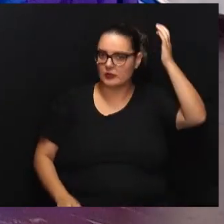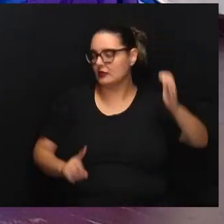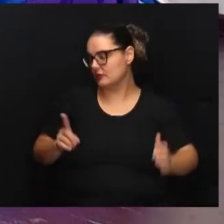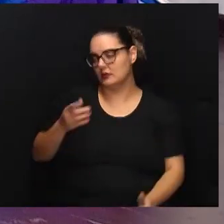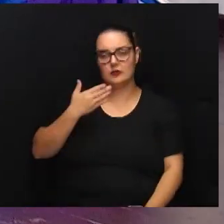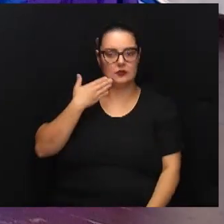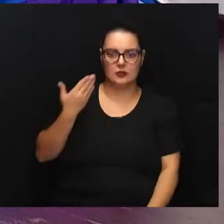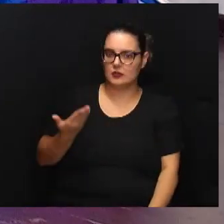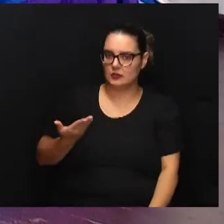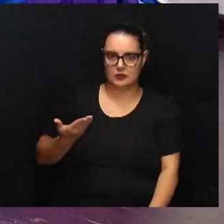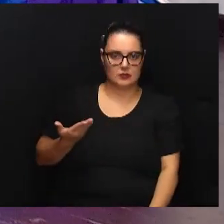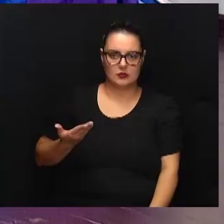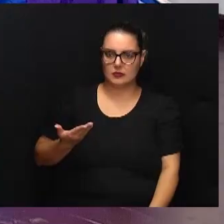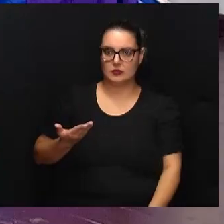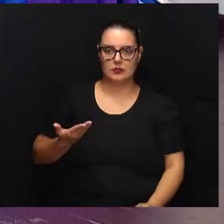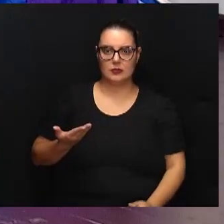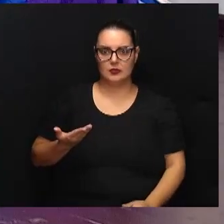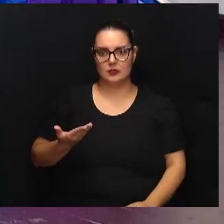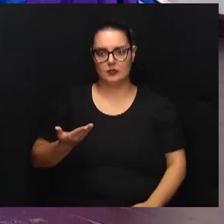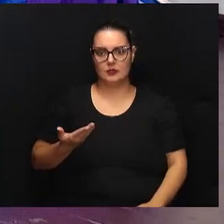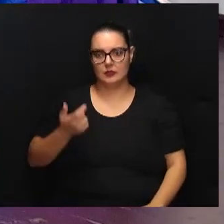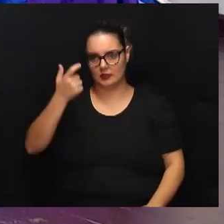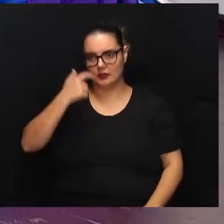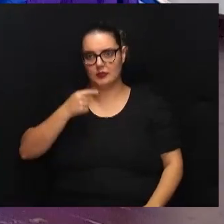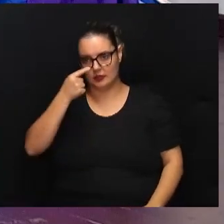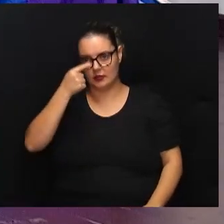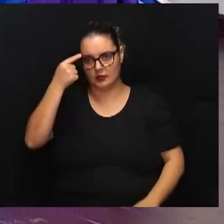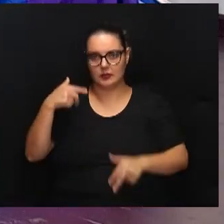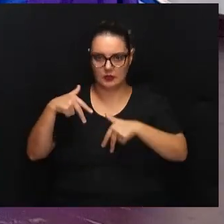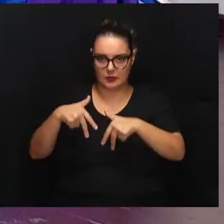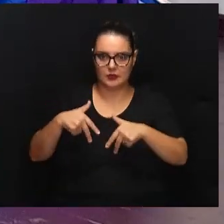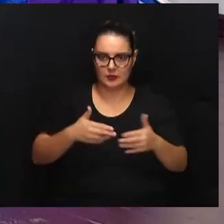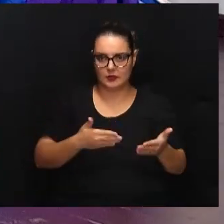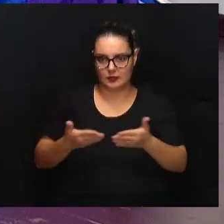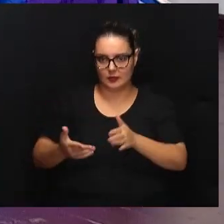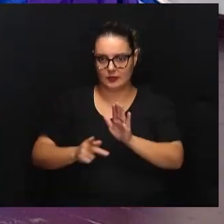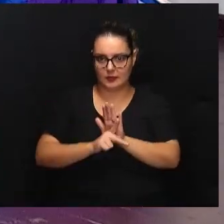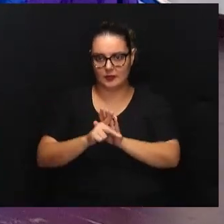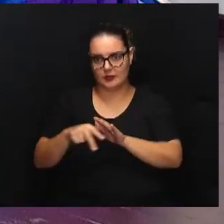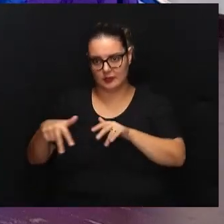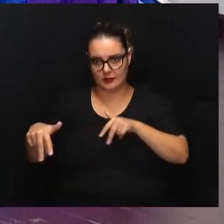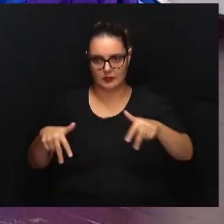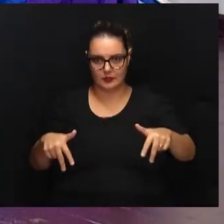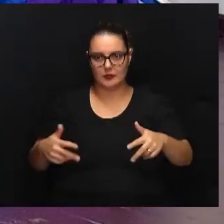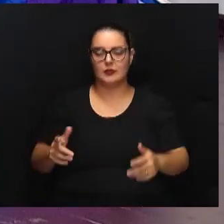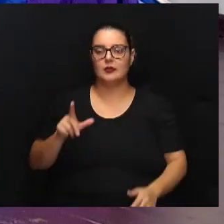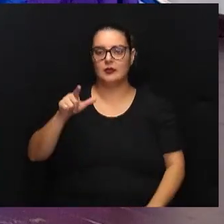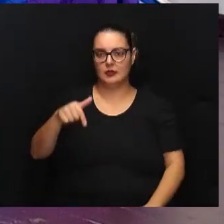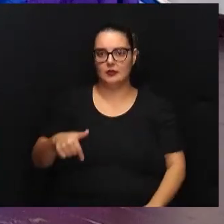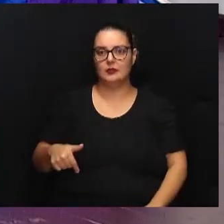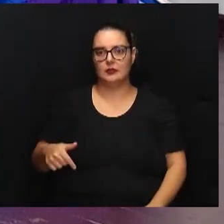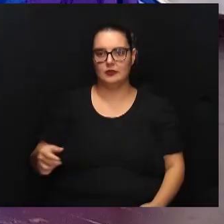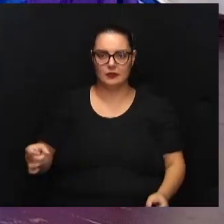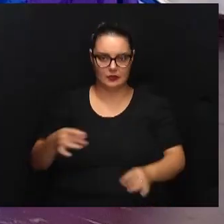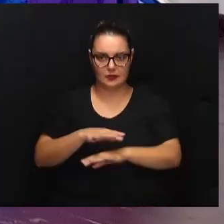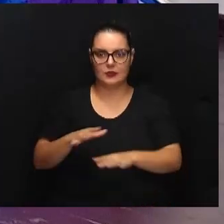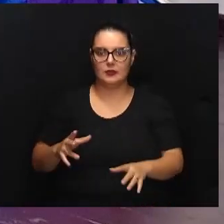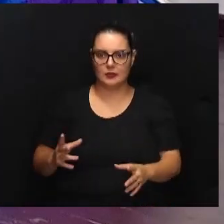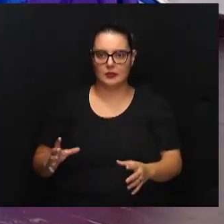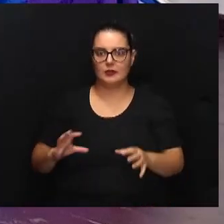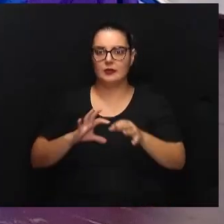Eu e a Paula, a gente já tinha apresentado um projeto cada uma, e aí a gente foi derrotada e nós resolvemos unificar para